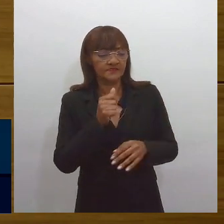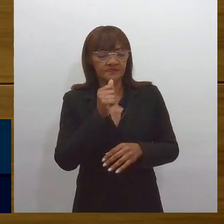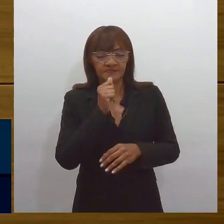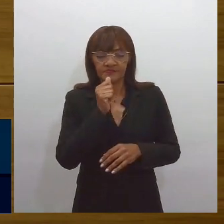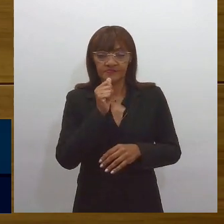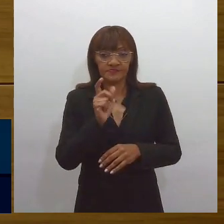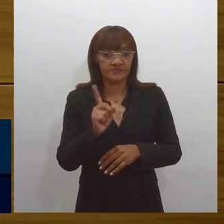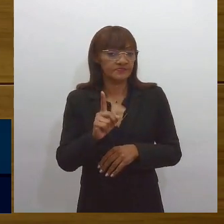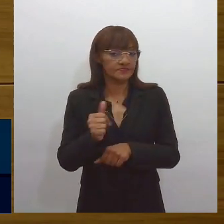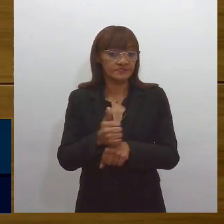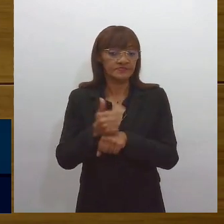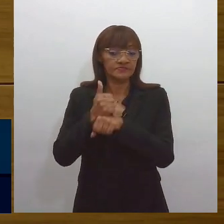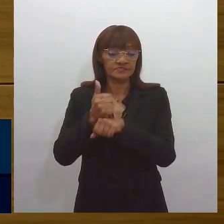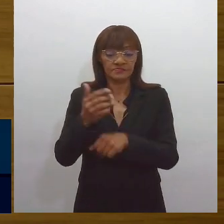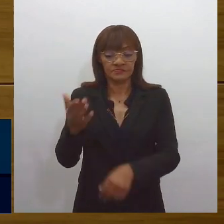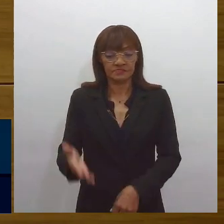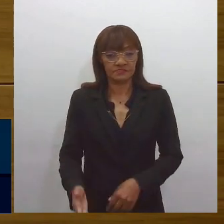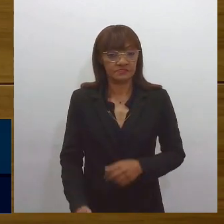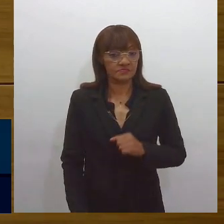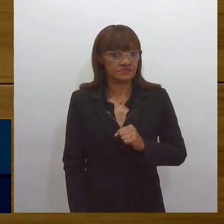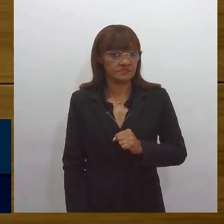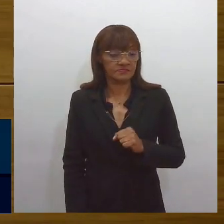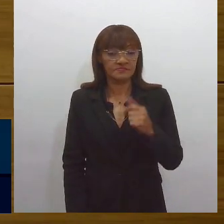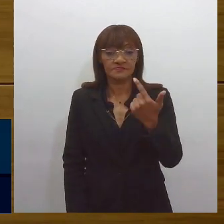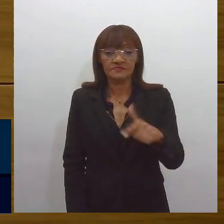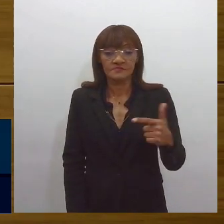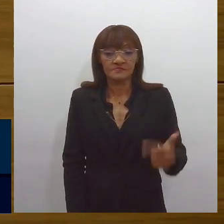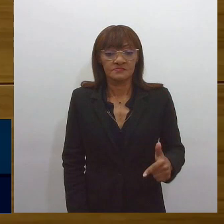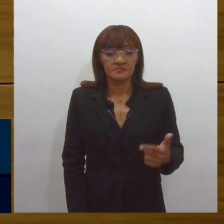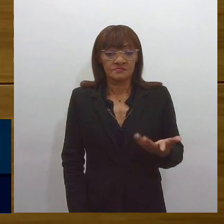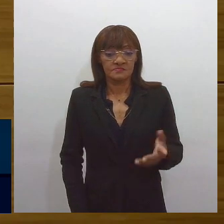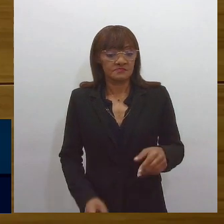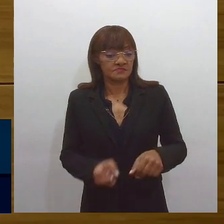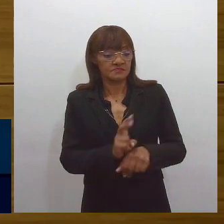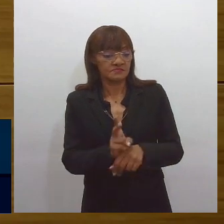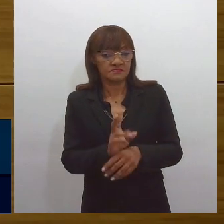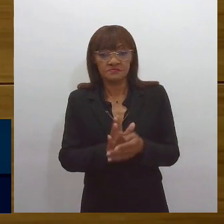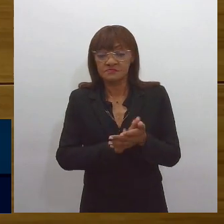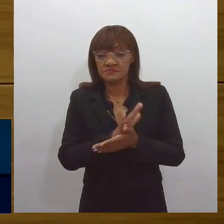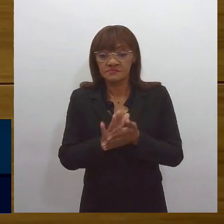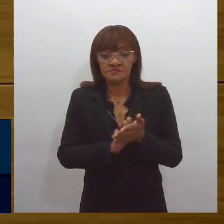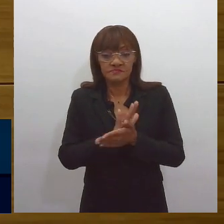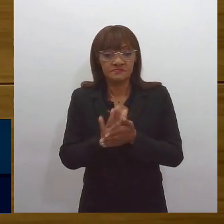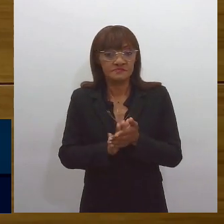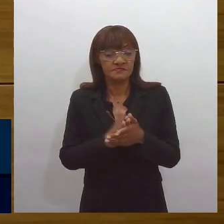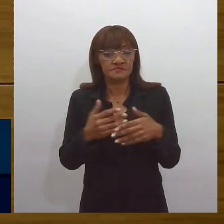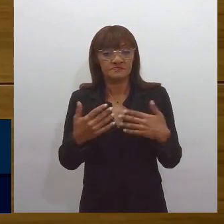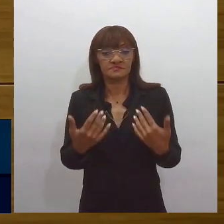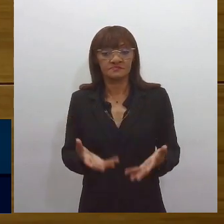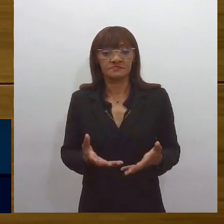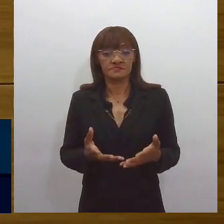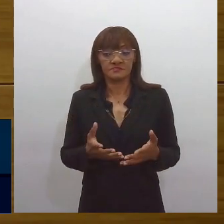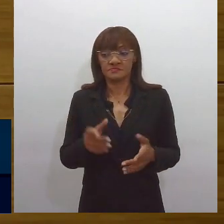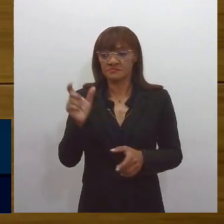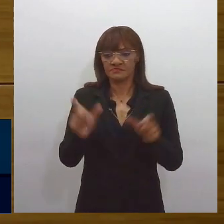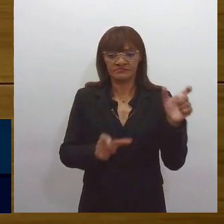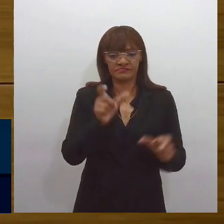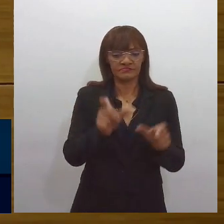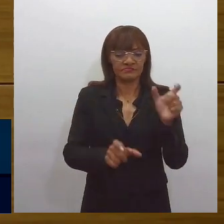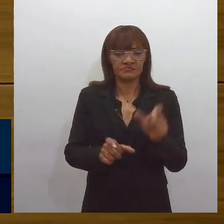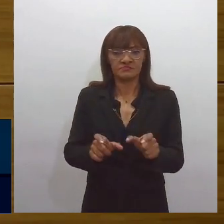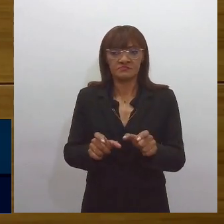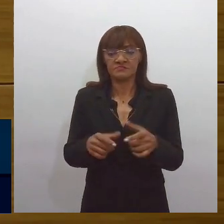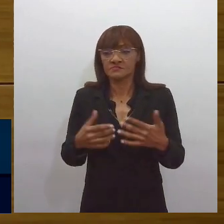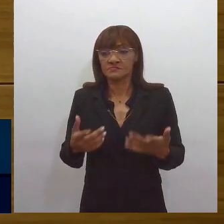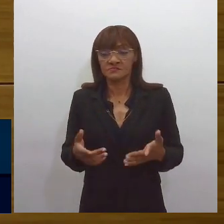laboratorista você não tinha o auxiliar de laboratório você não tinha o topógrafo você não tinha um auxiliar de topografia era muito difícil conseguir e eh a